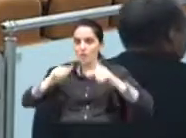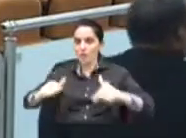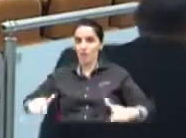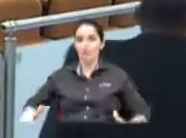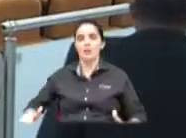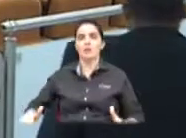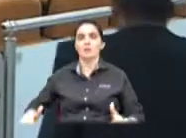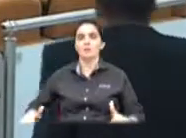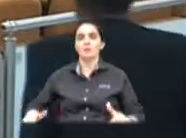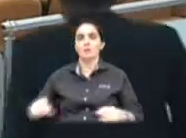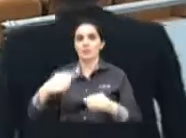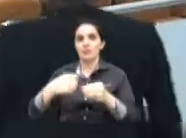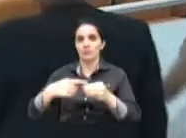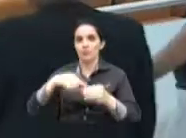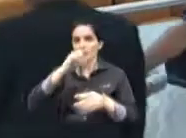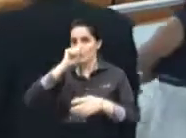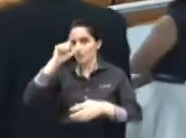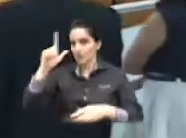intolerância